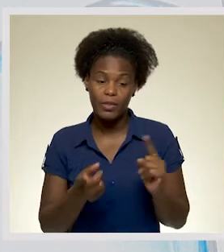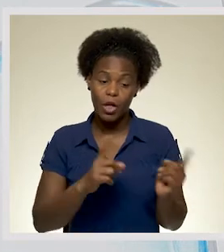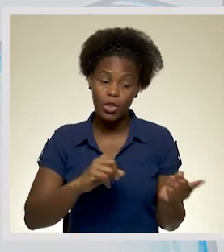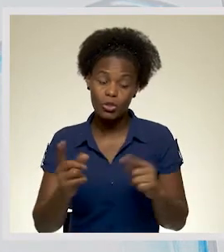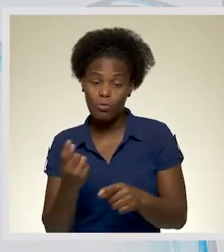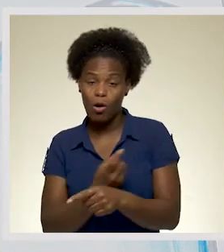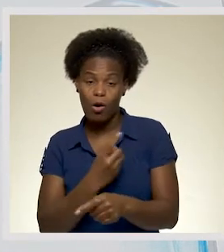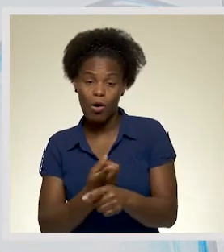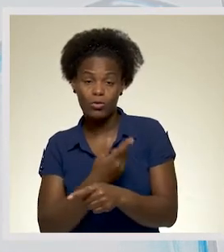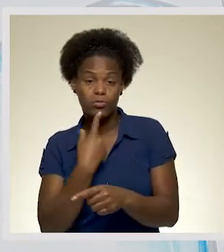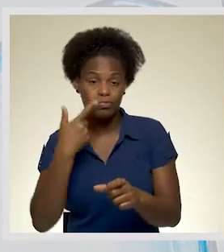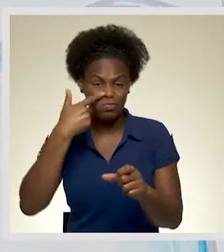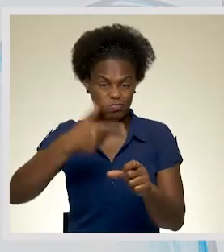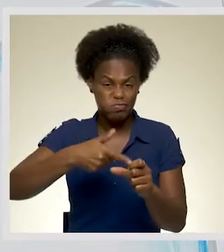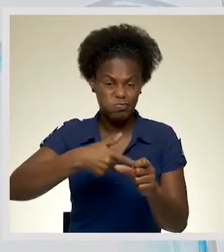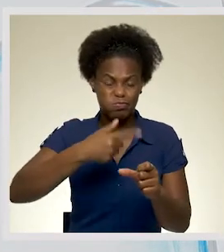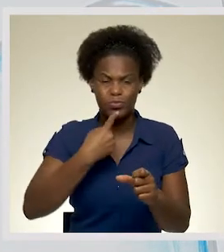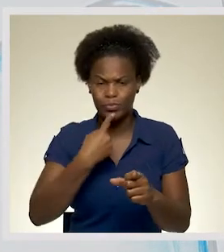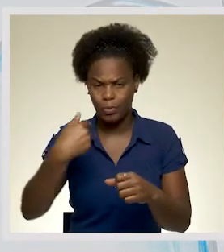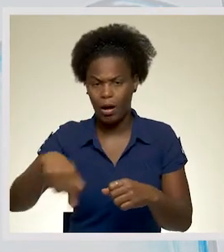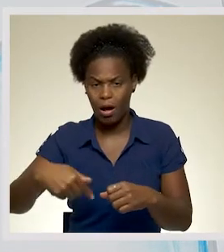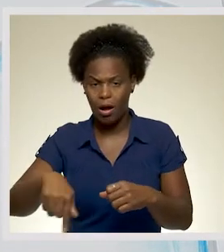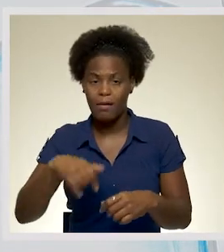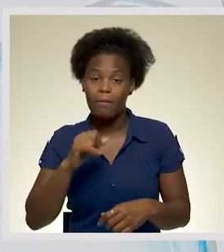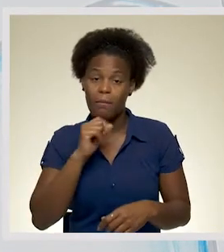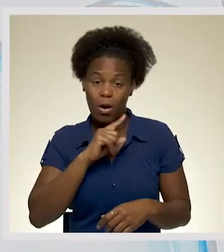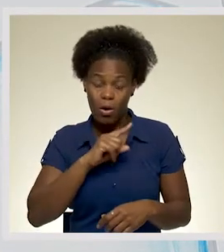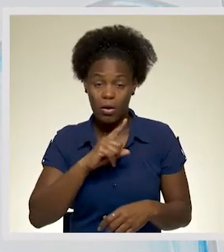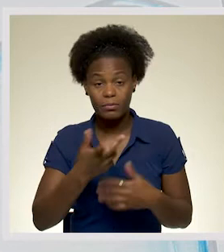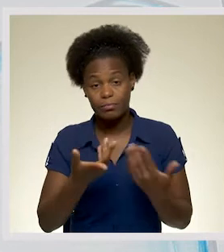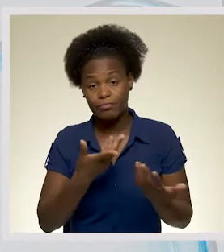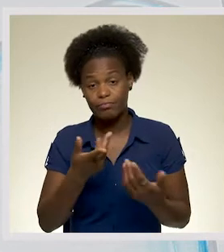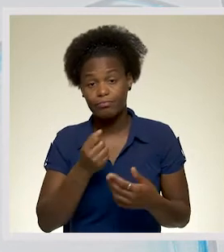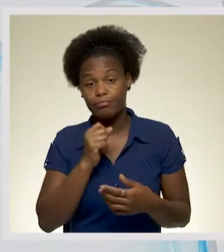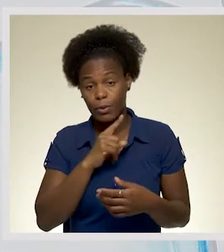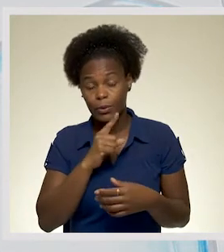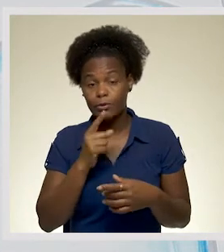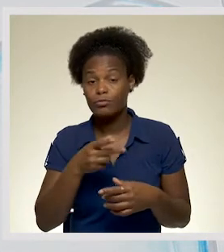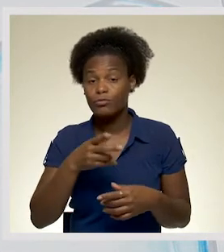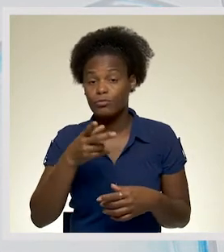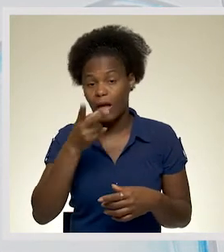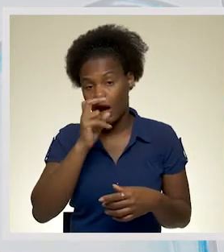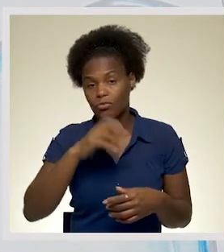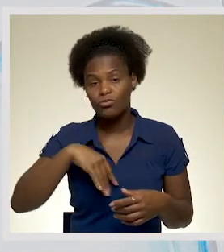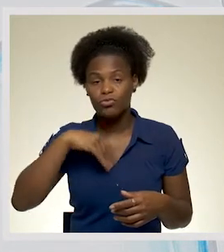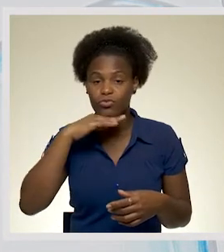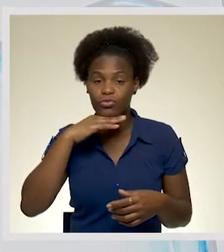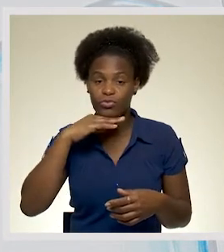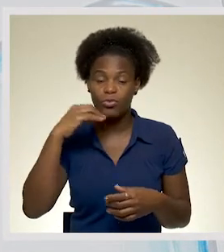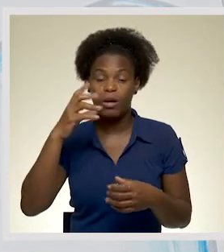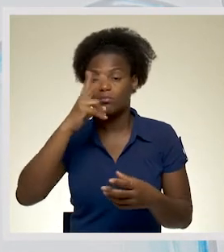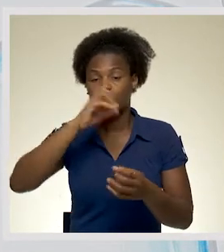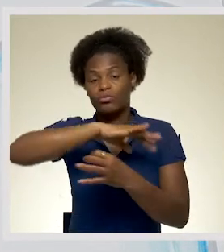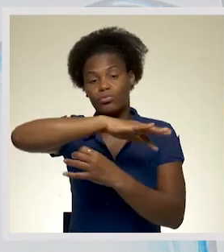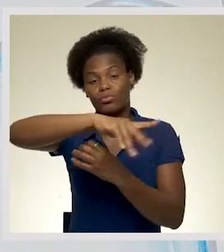utilizam muito esses combustíveis, isso pode levar à poluição da